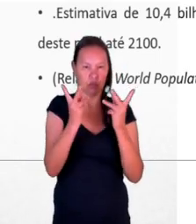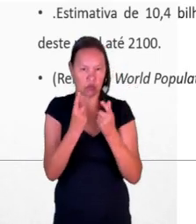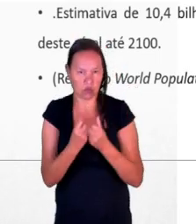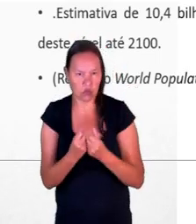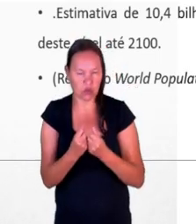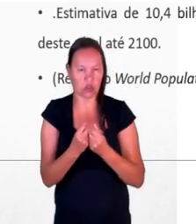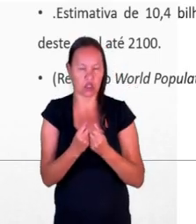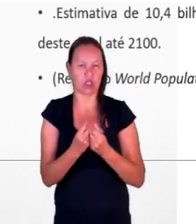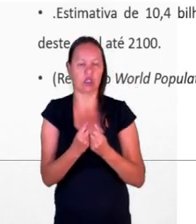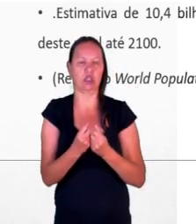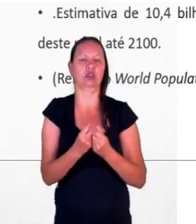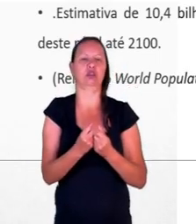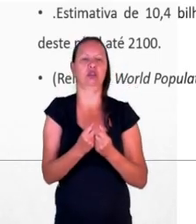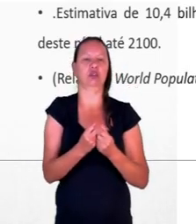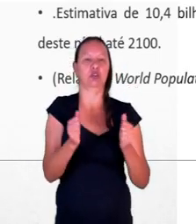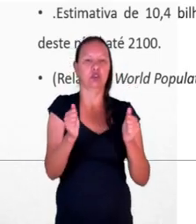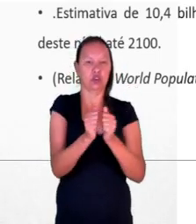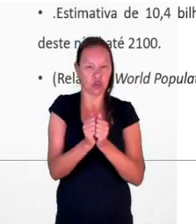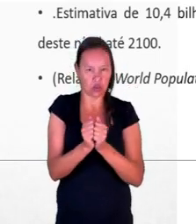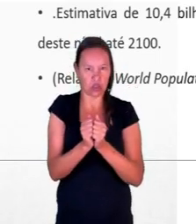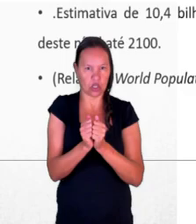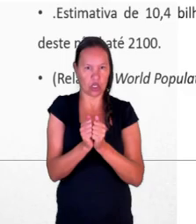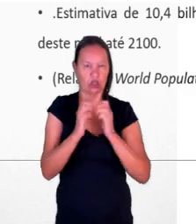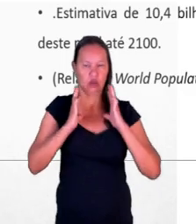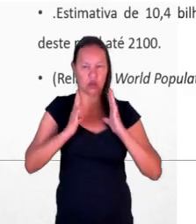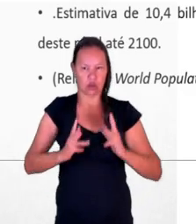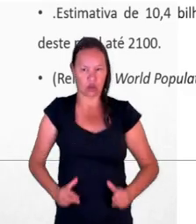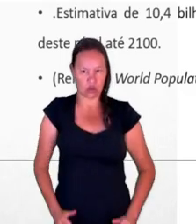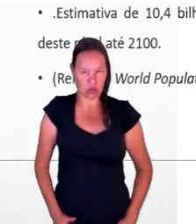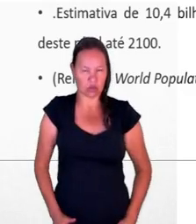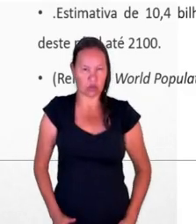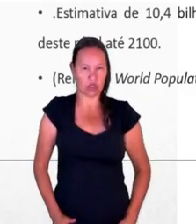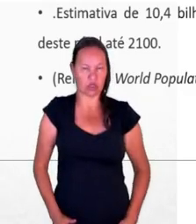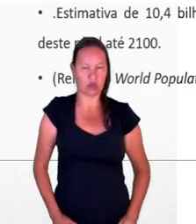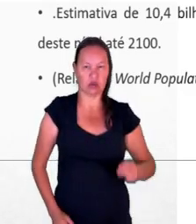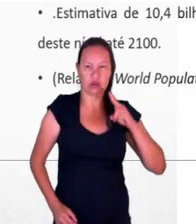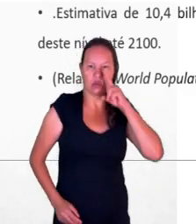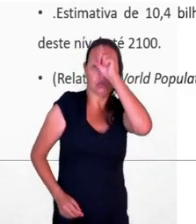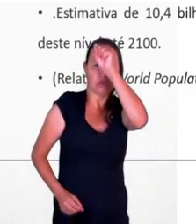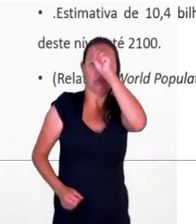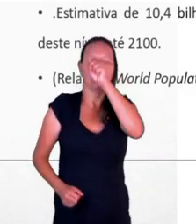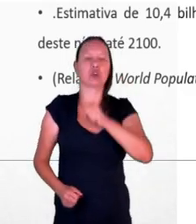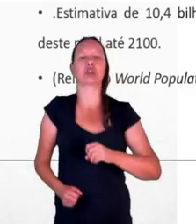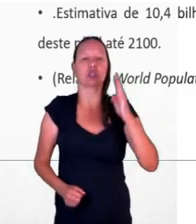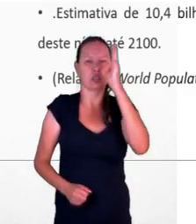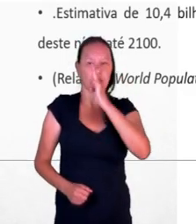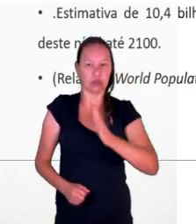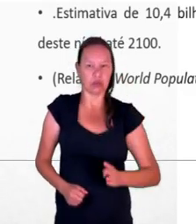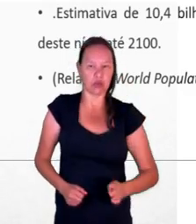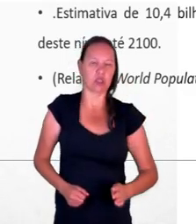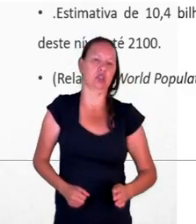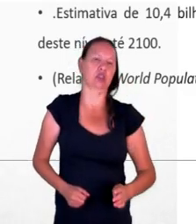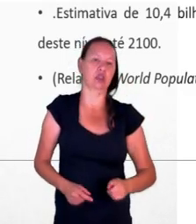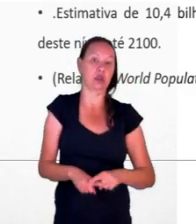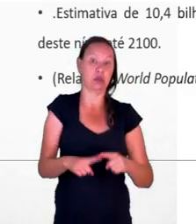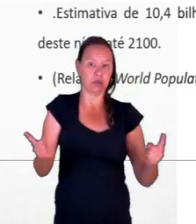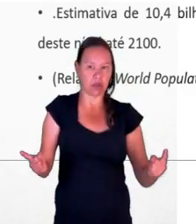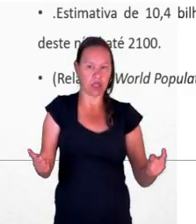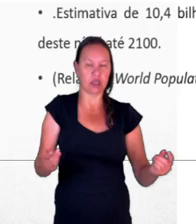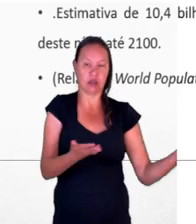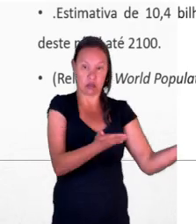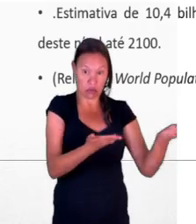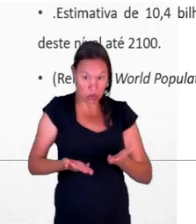tratados internacionais de direitos humanos com força cogente no Brasil pela maneira como foram